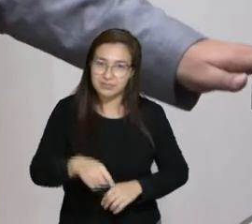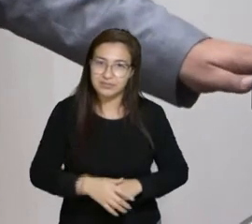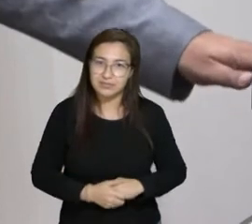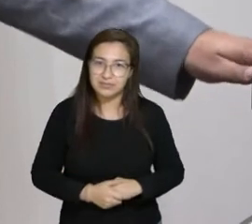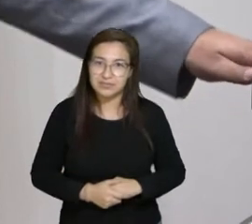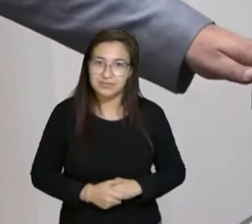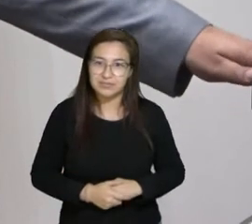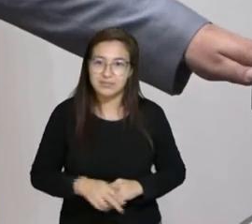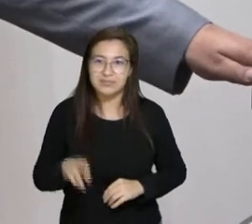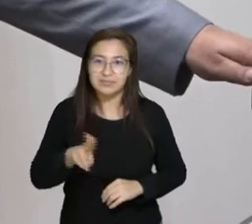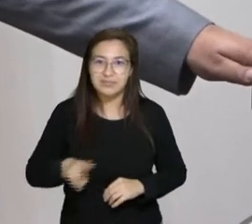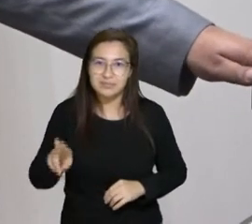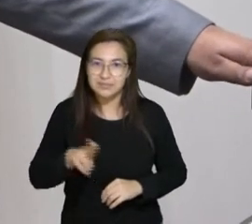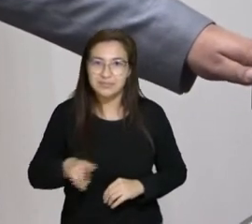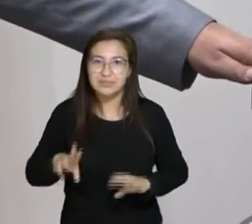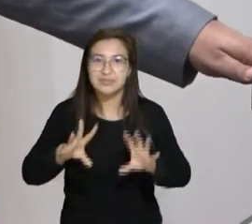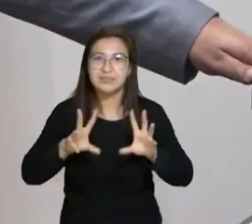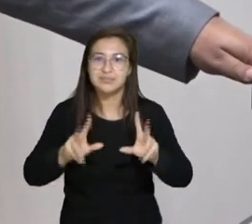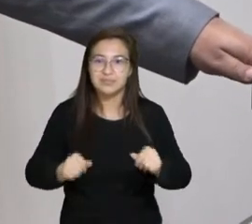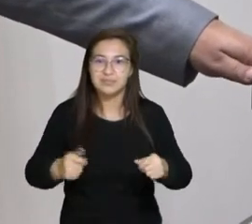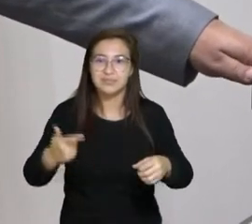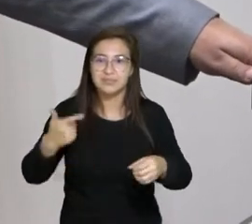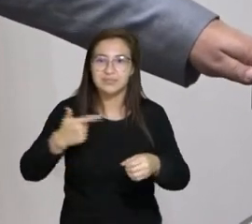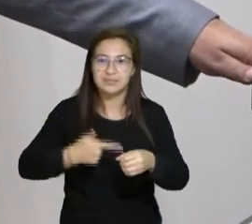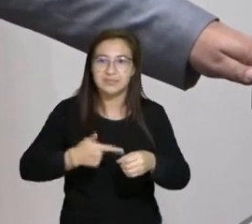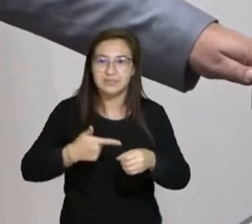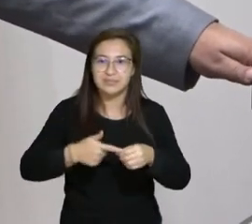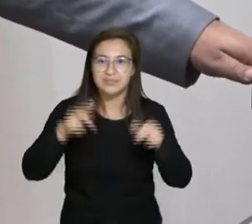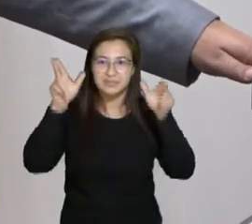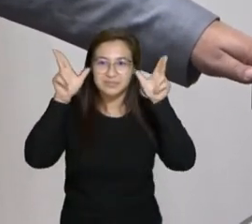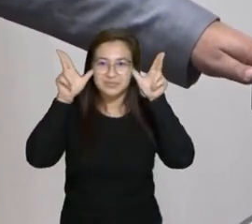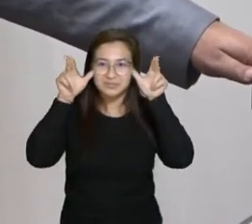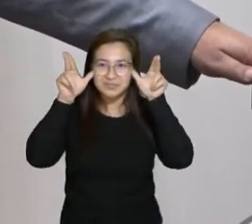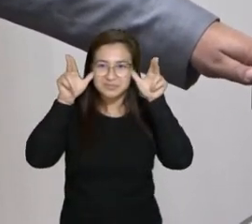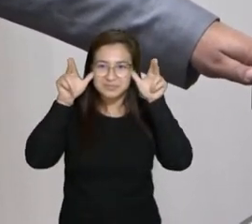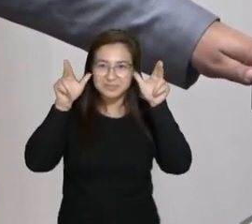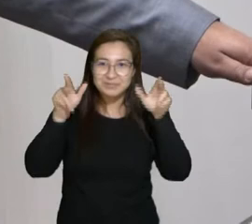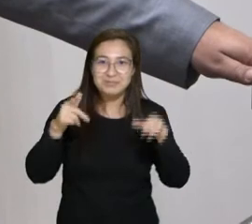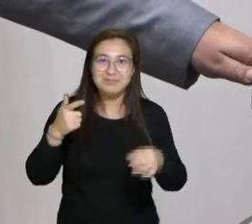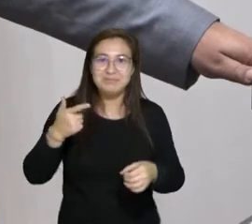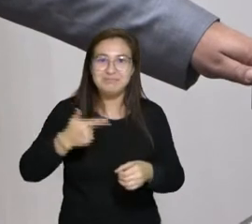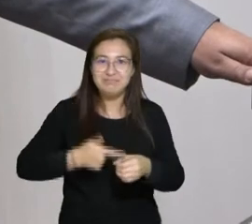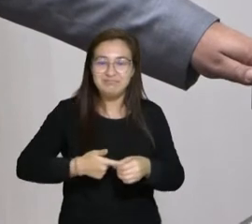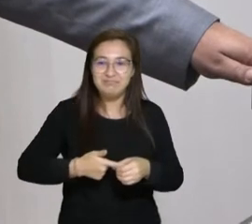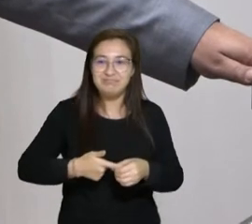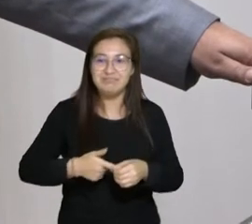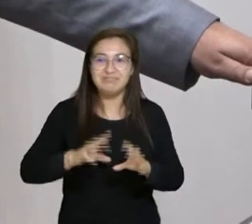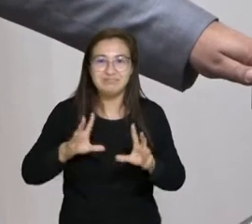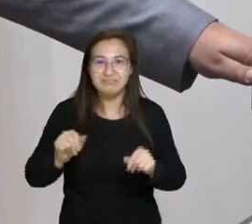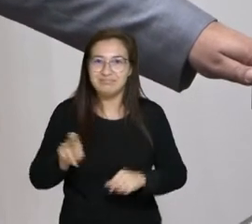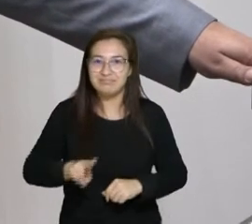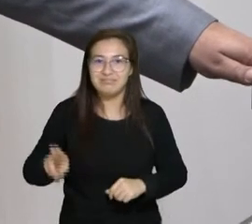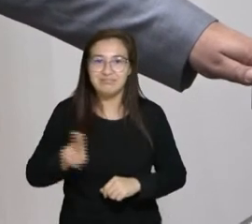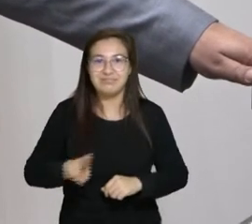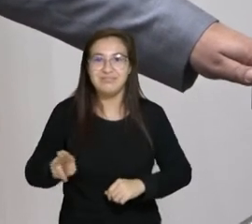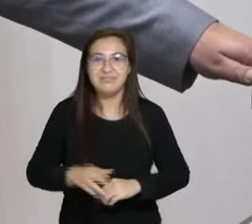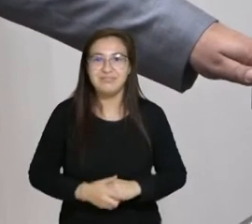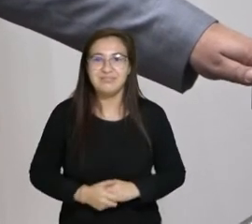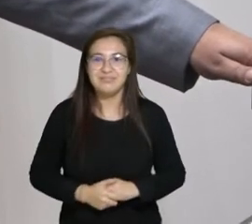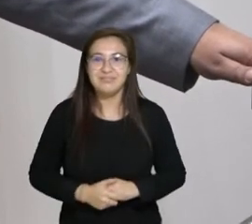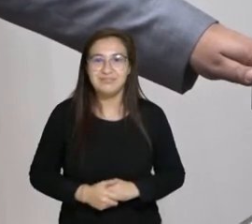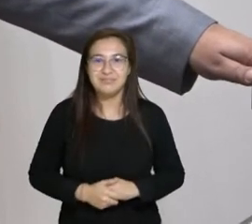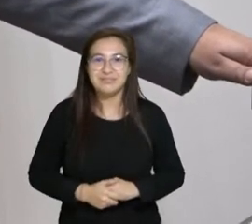é preciso time todo mundo utiliza gasolina todo mundo o que tem o álcool e